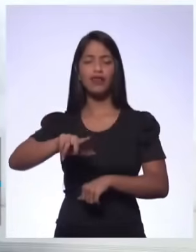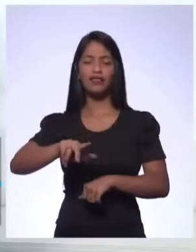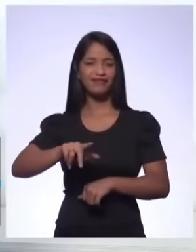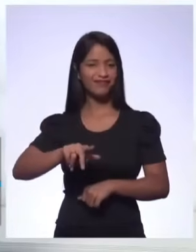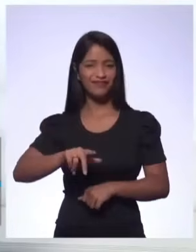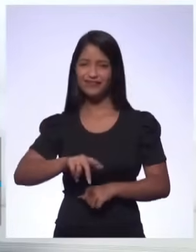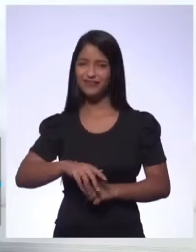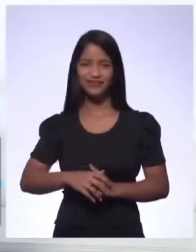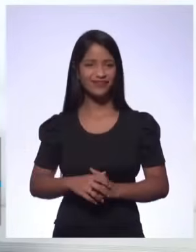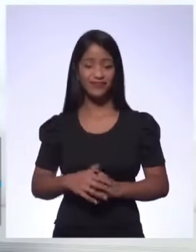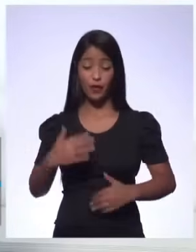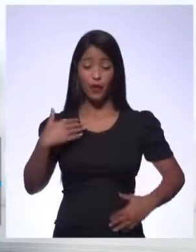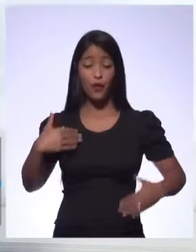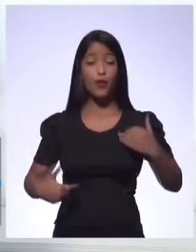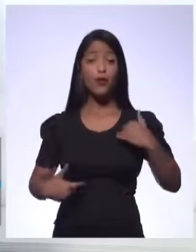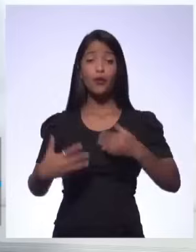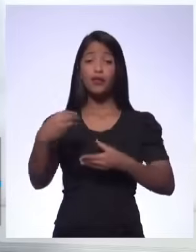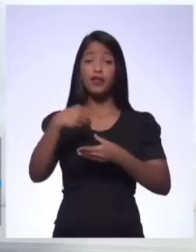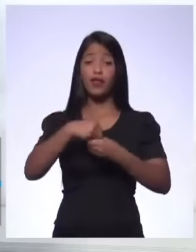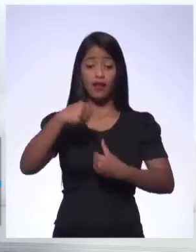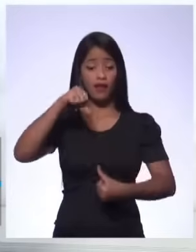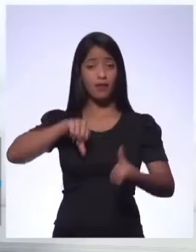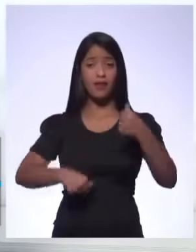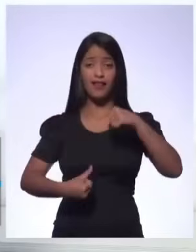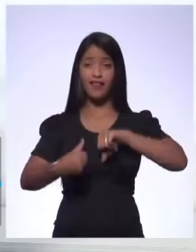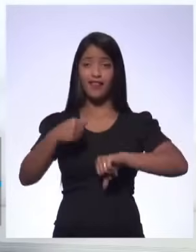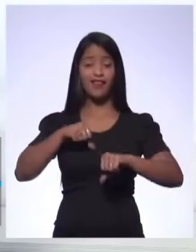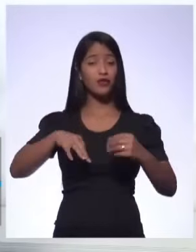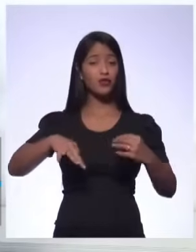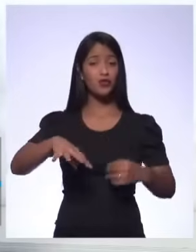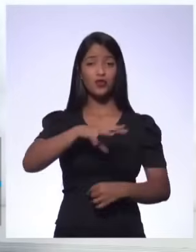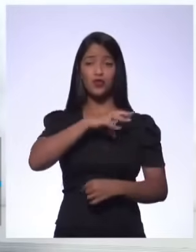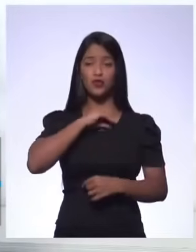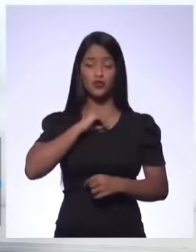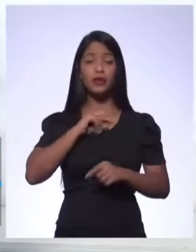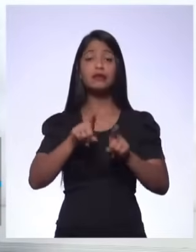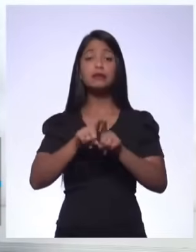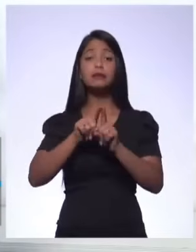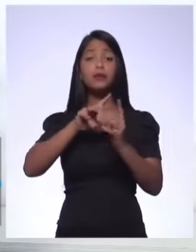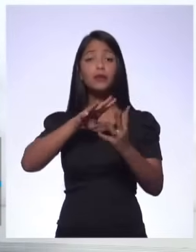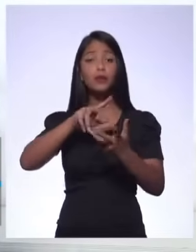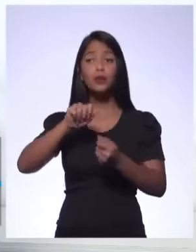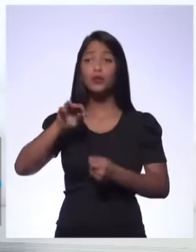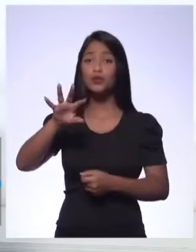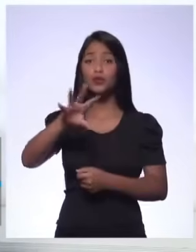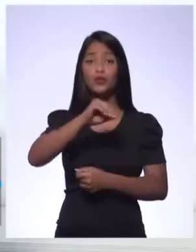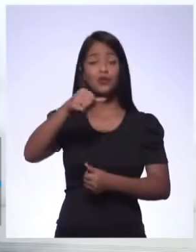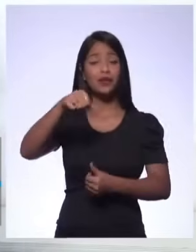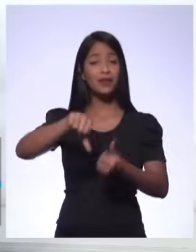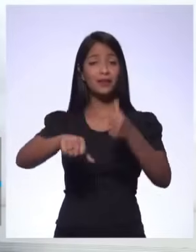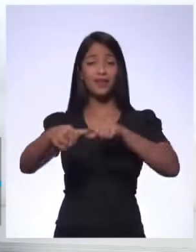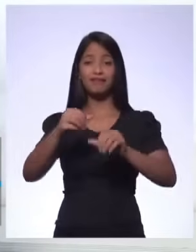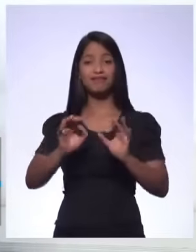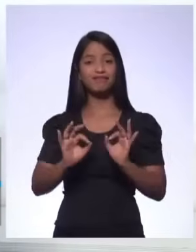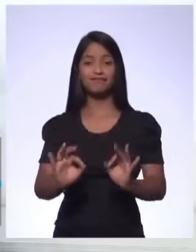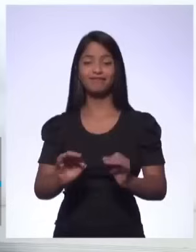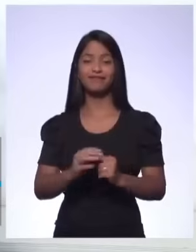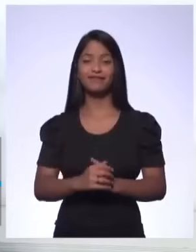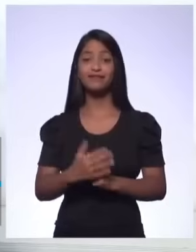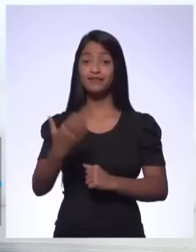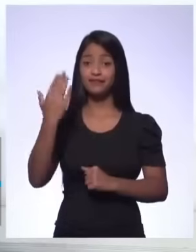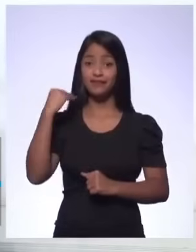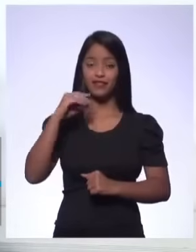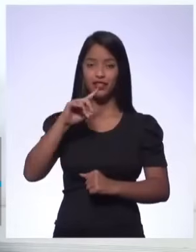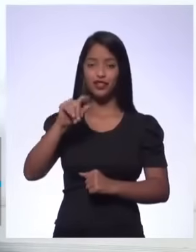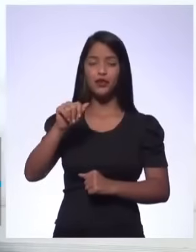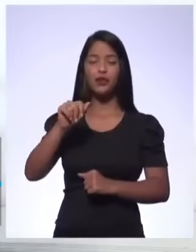química. Dá tudo que tem no universo é química, né? O professor esses dias estava falando aí do